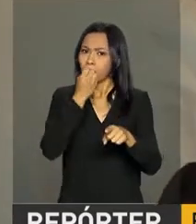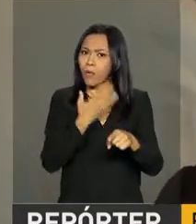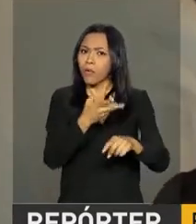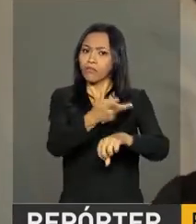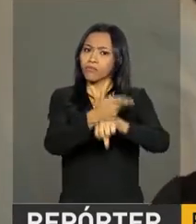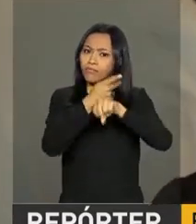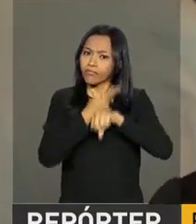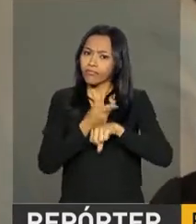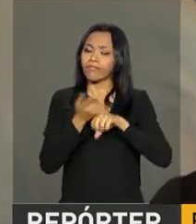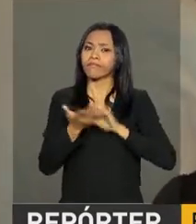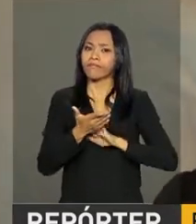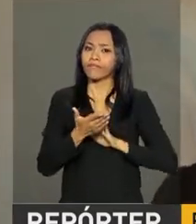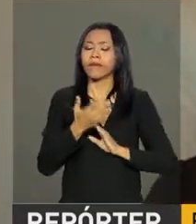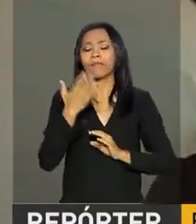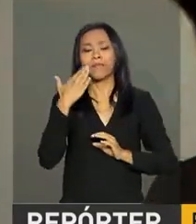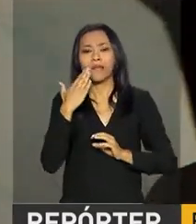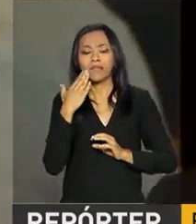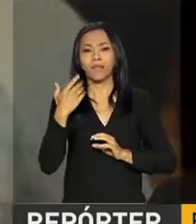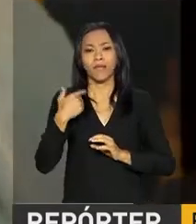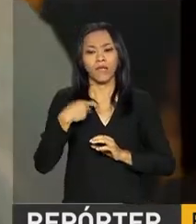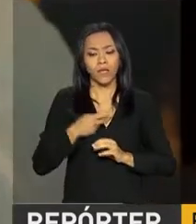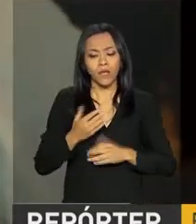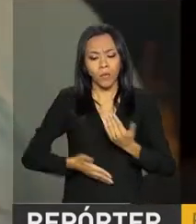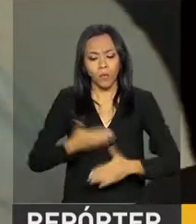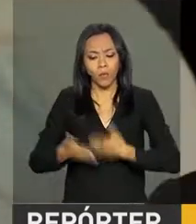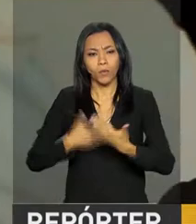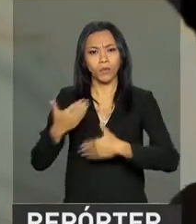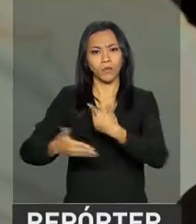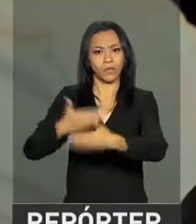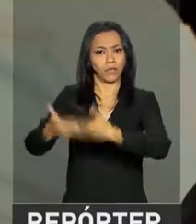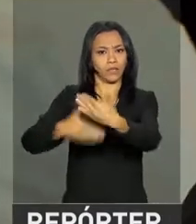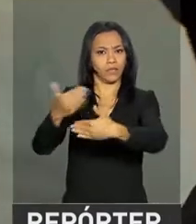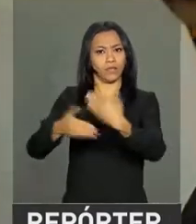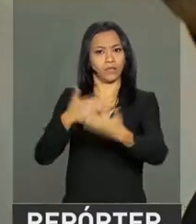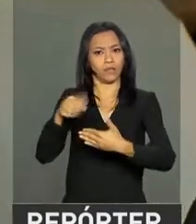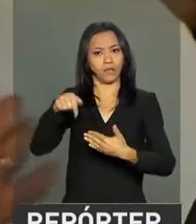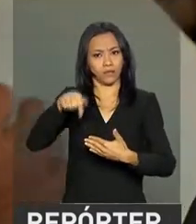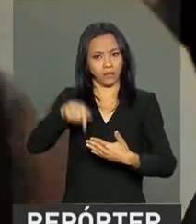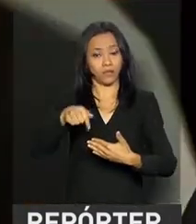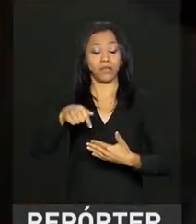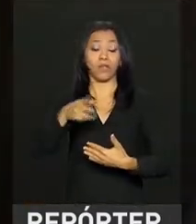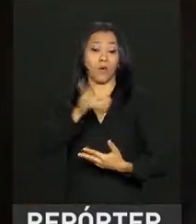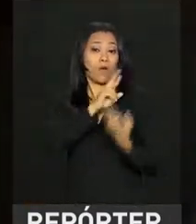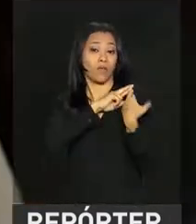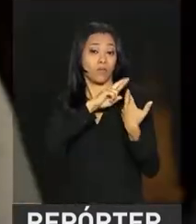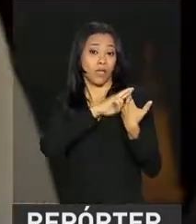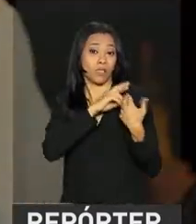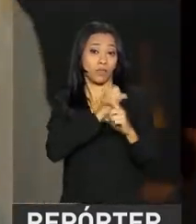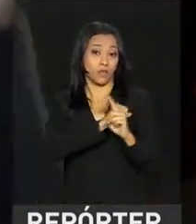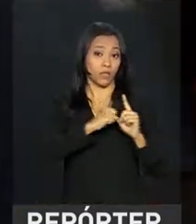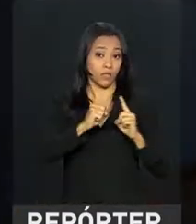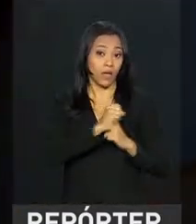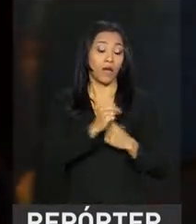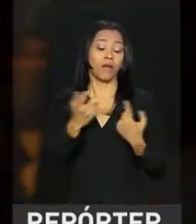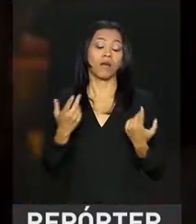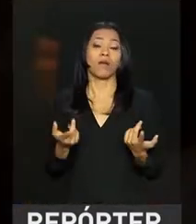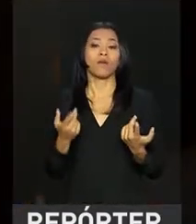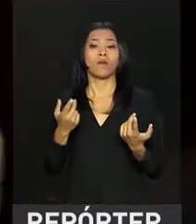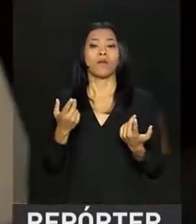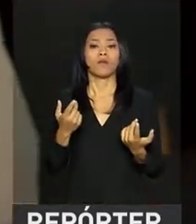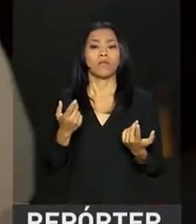forma de produzir com responsabilidade social, com responsabilidade com o meio ambiente,